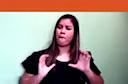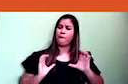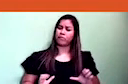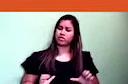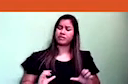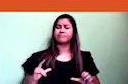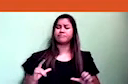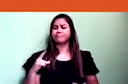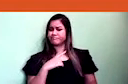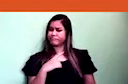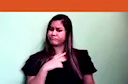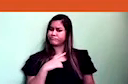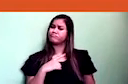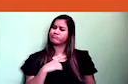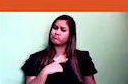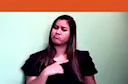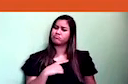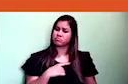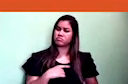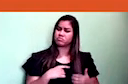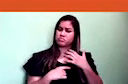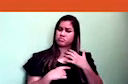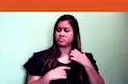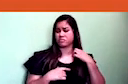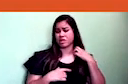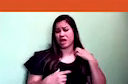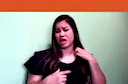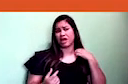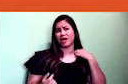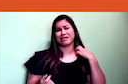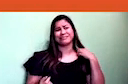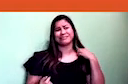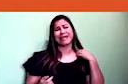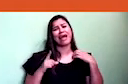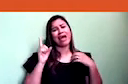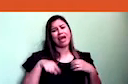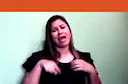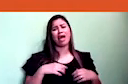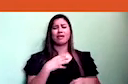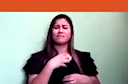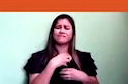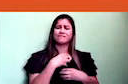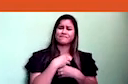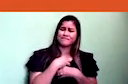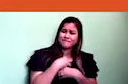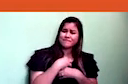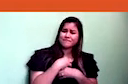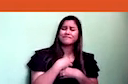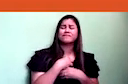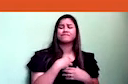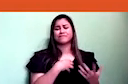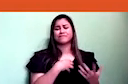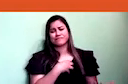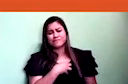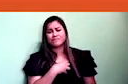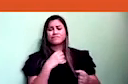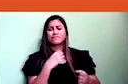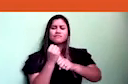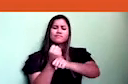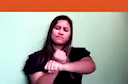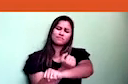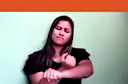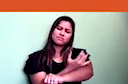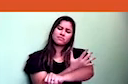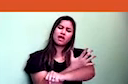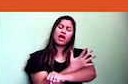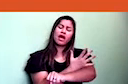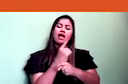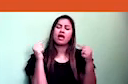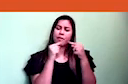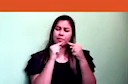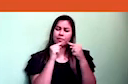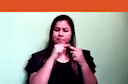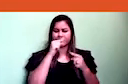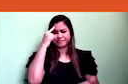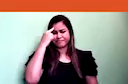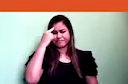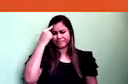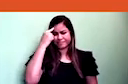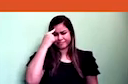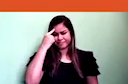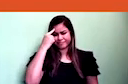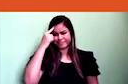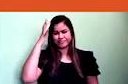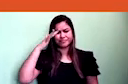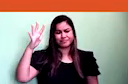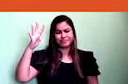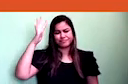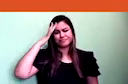emocionais, essas relações são sentimentais e elas também nos provocam os pensamentos em relação a tudo isso.